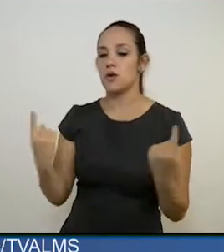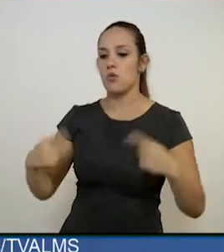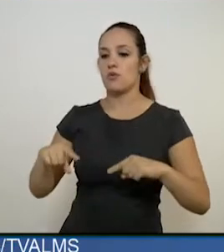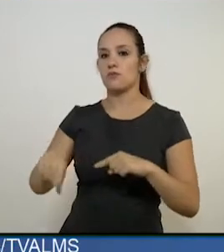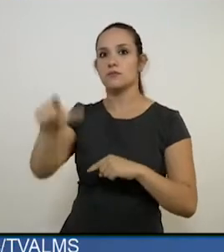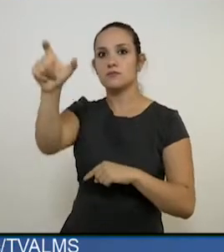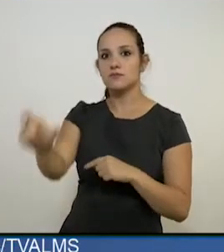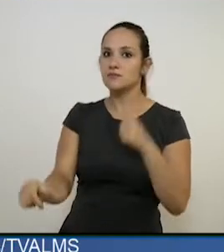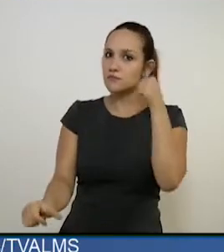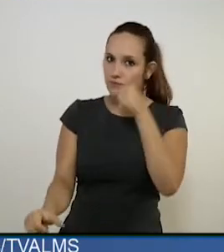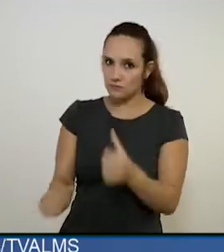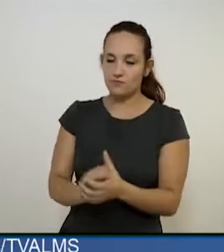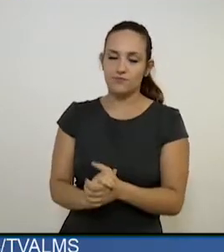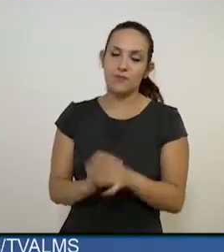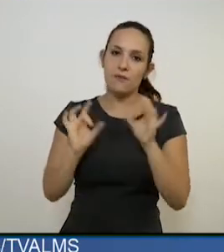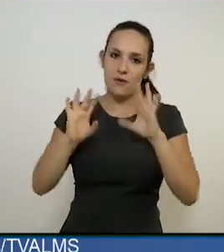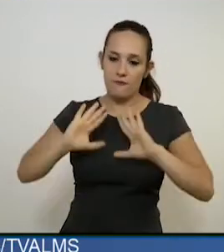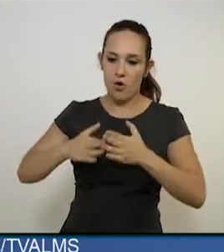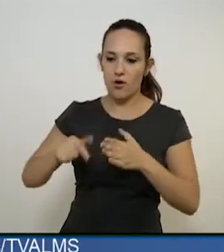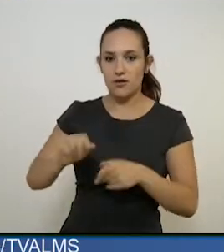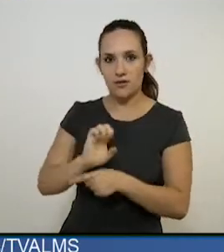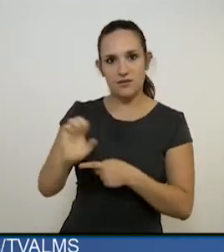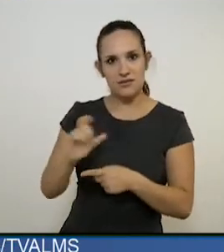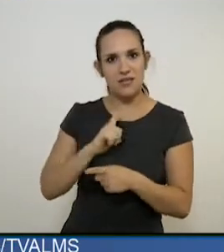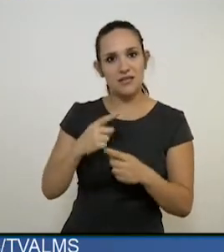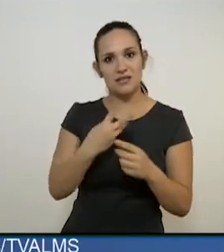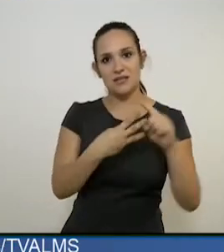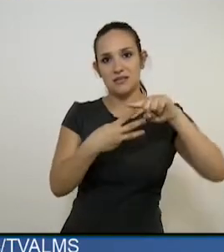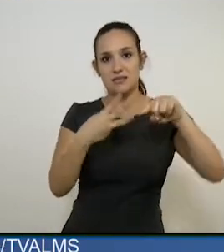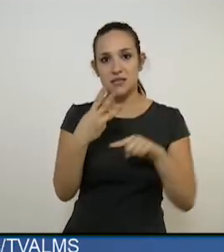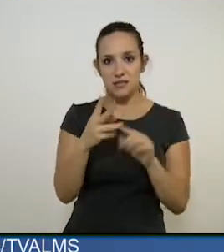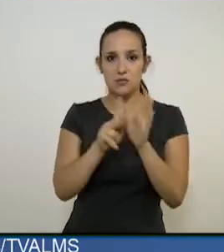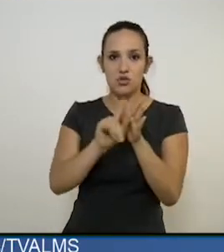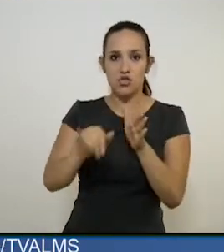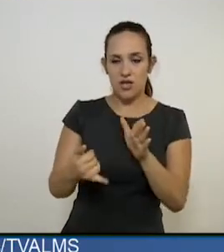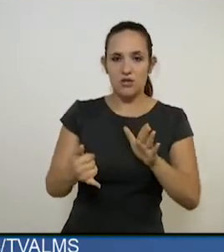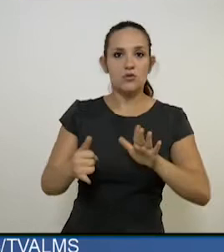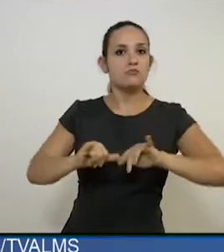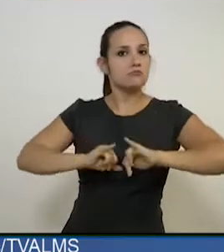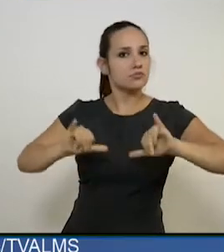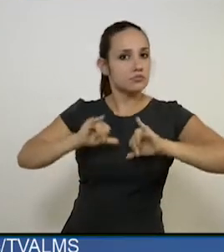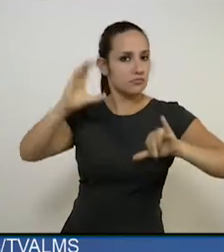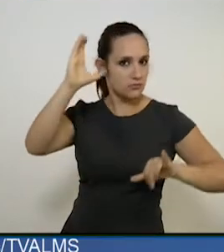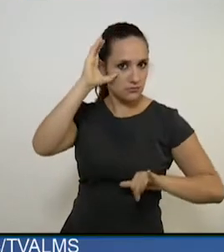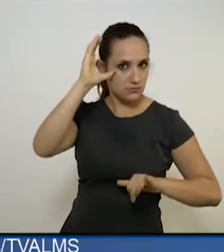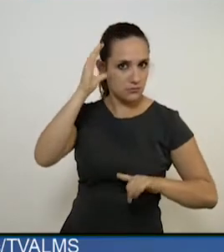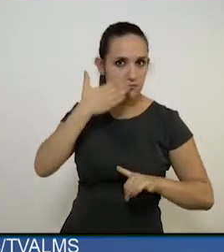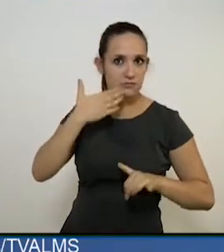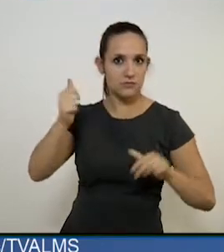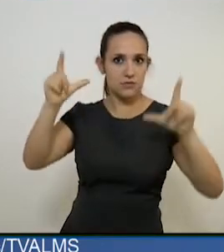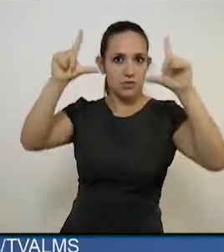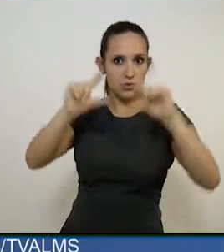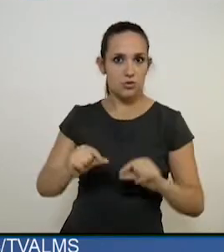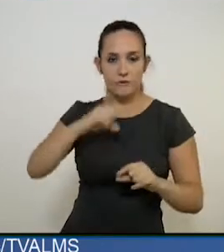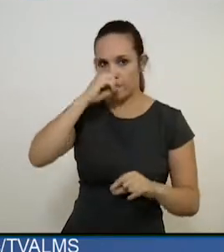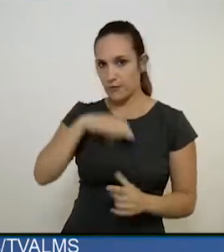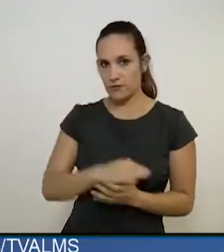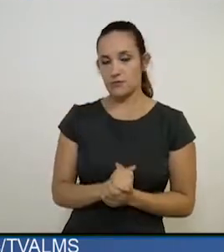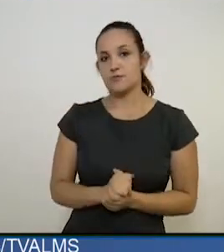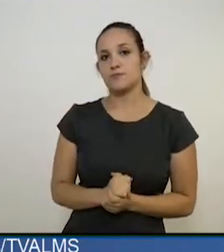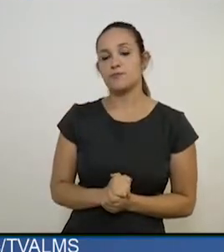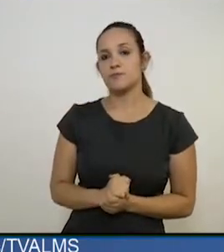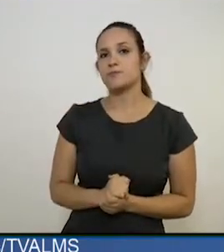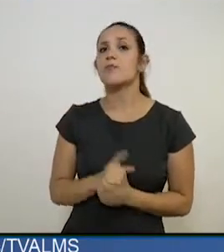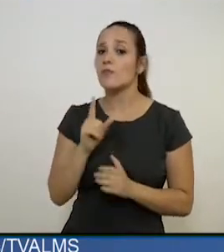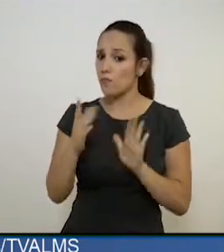Especificamente em nosso estado, temos 3 programas de conscientização. e que foram propostos